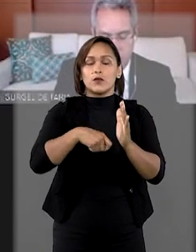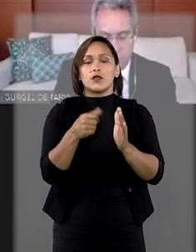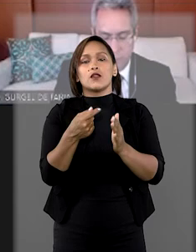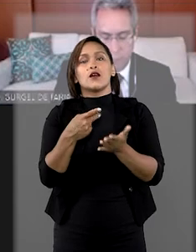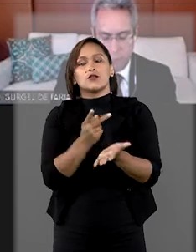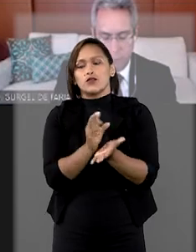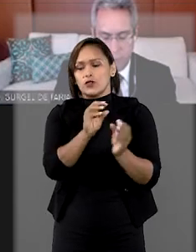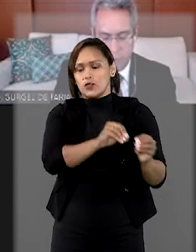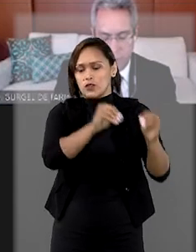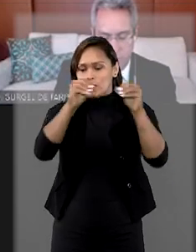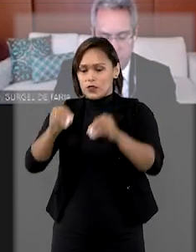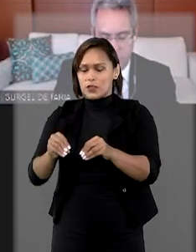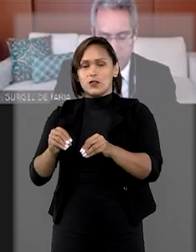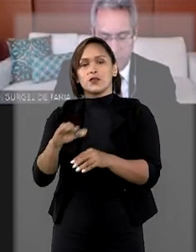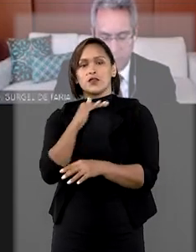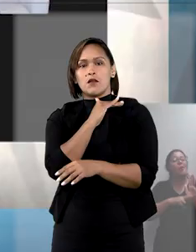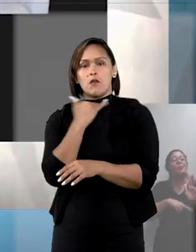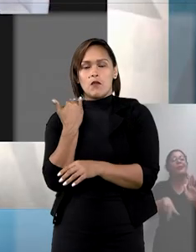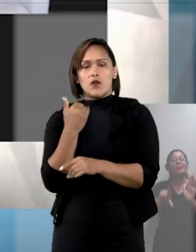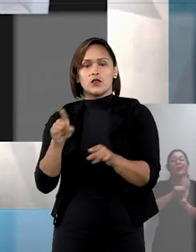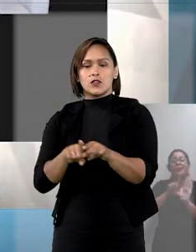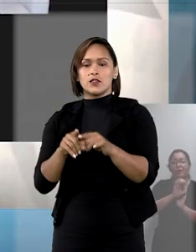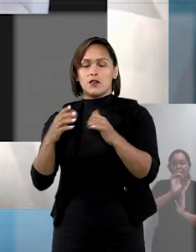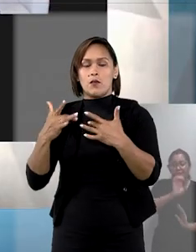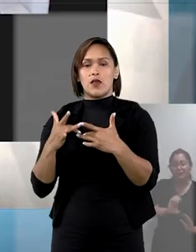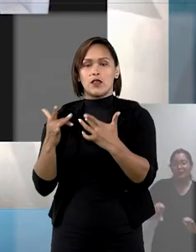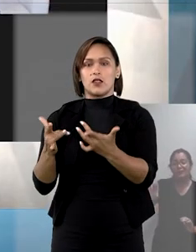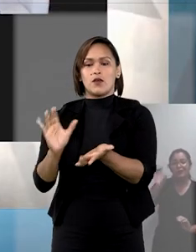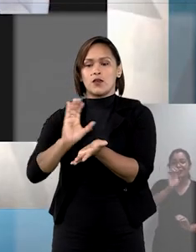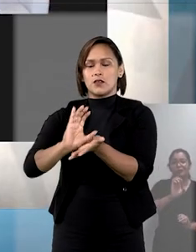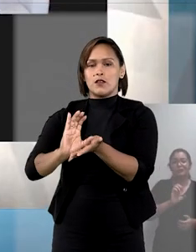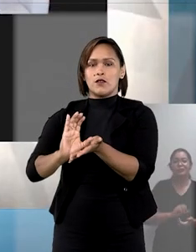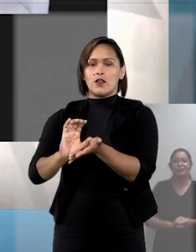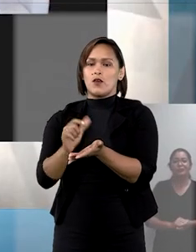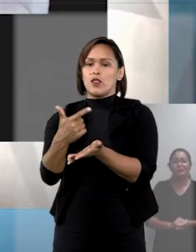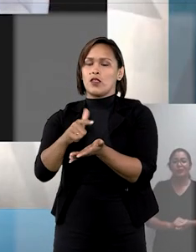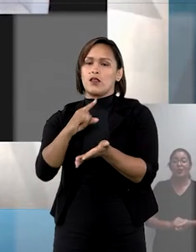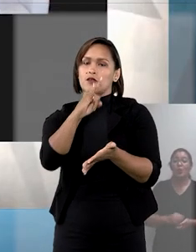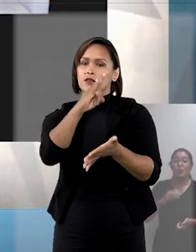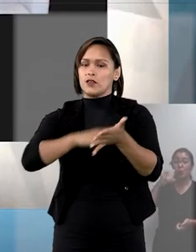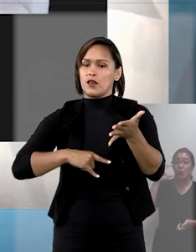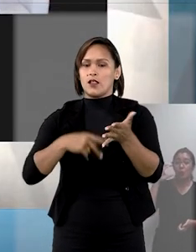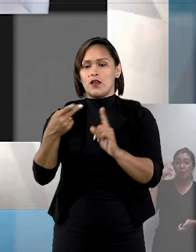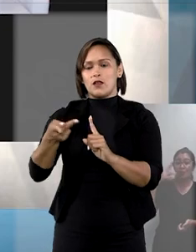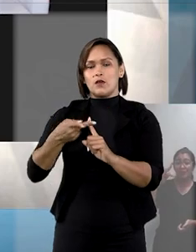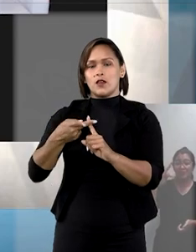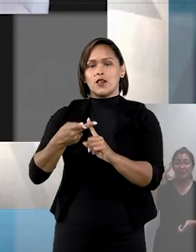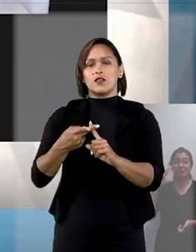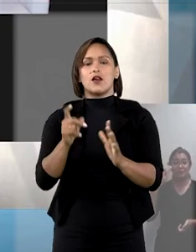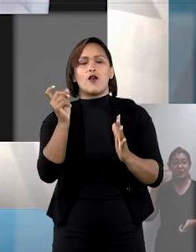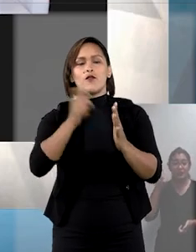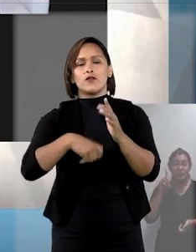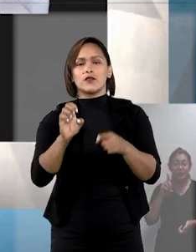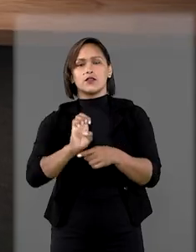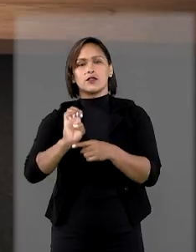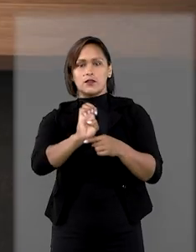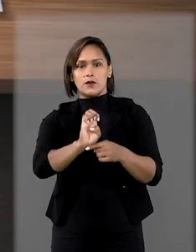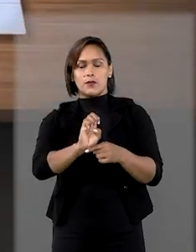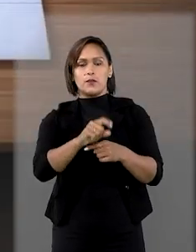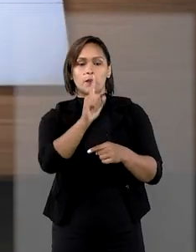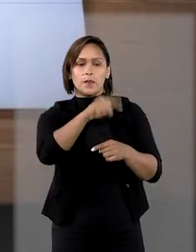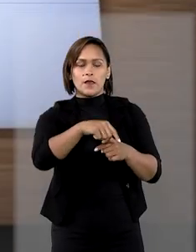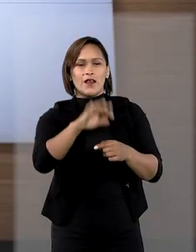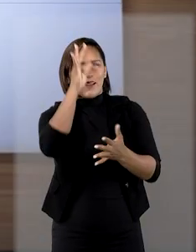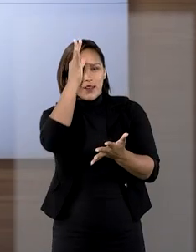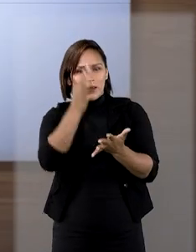do imposto de transmissão causa-mortes e doação referente à doação não declarada pelo contribuinte ao fisco estadual.